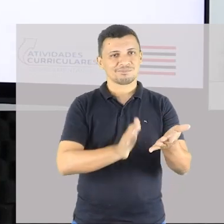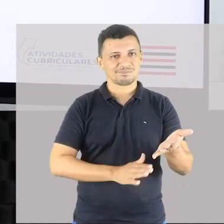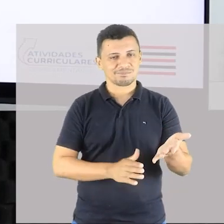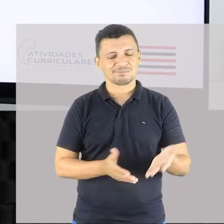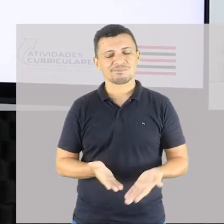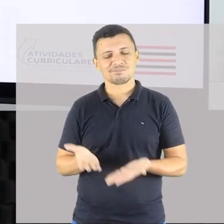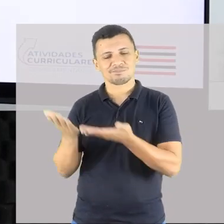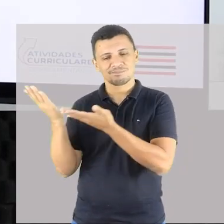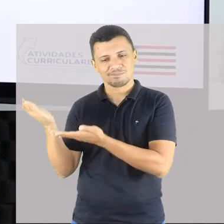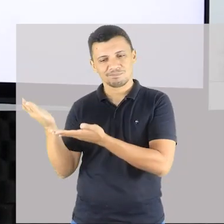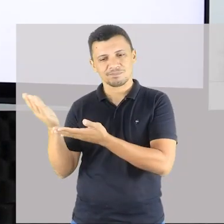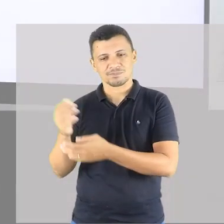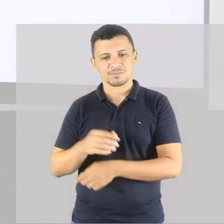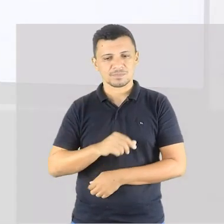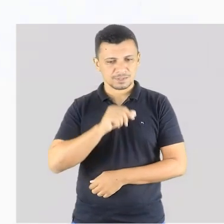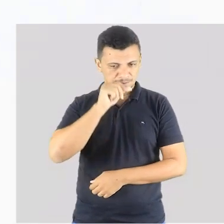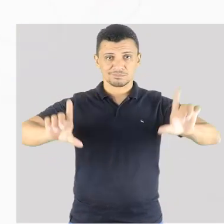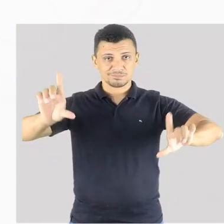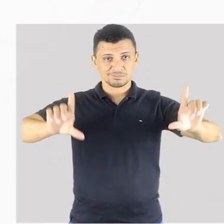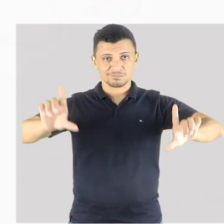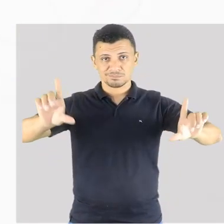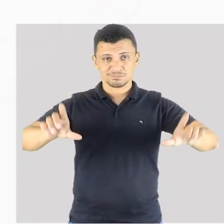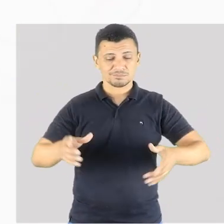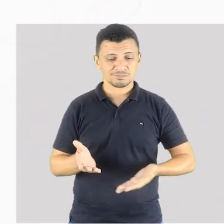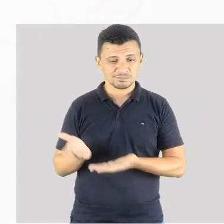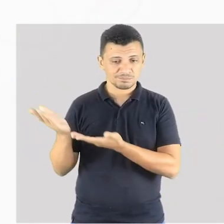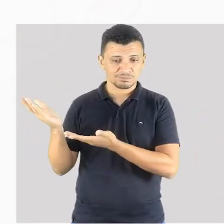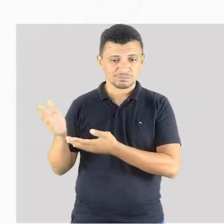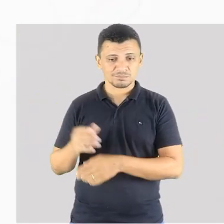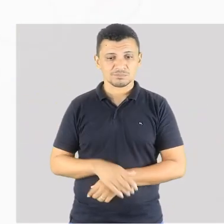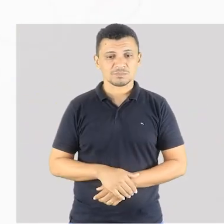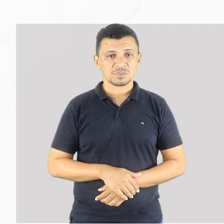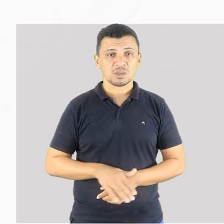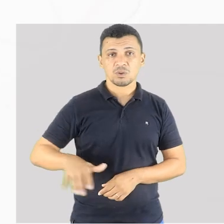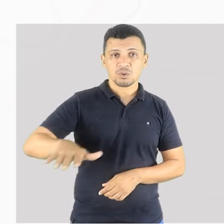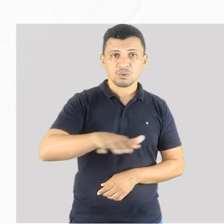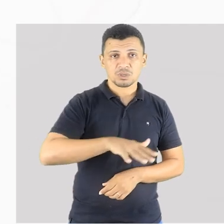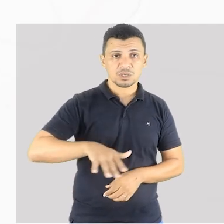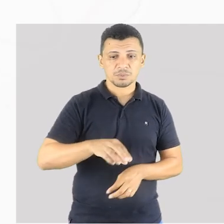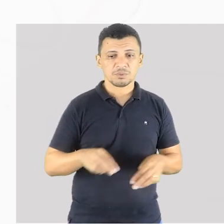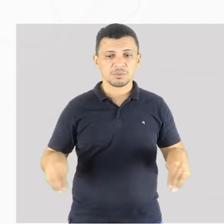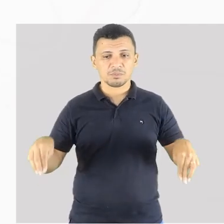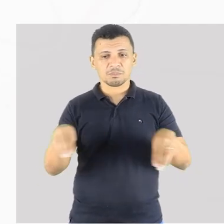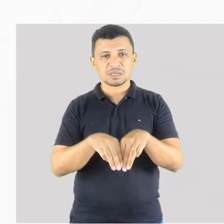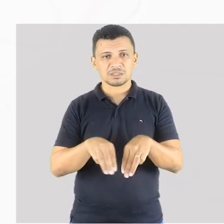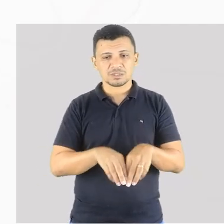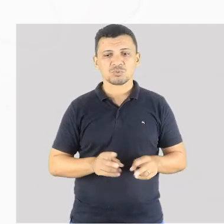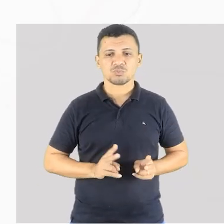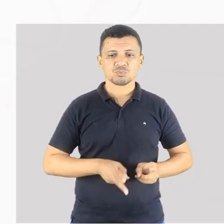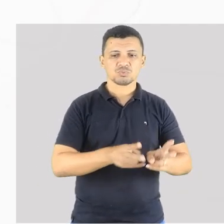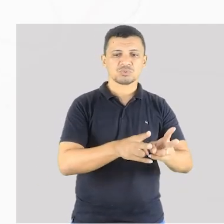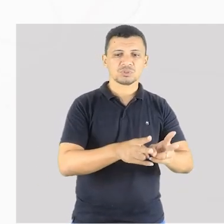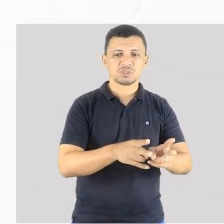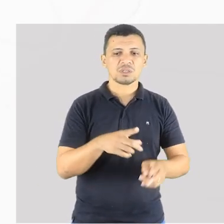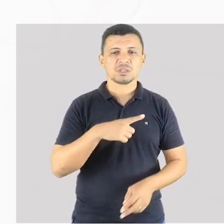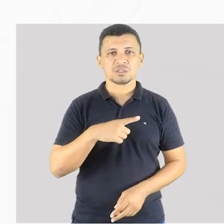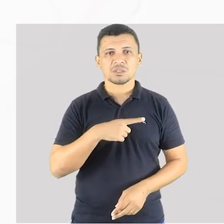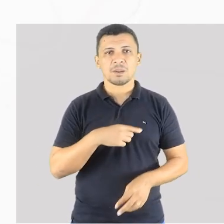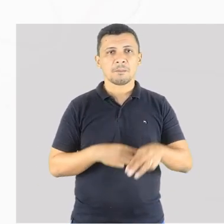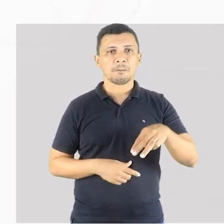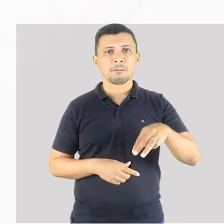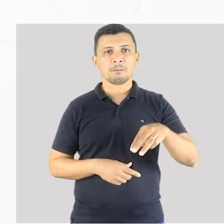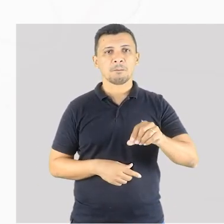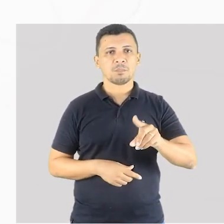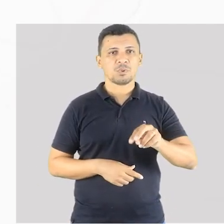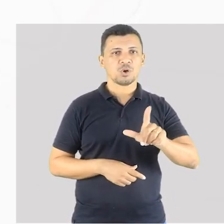nós temos aí os exercícios. Um campo magnético constante de módulo igual a